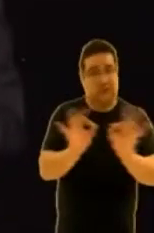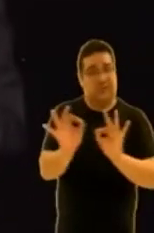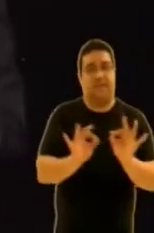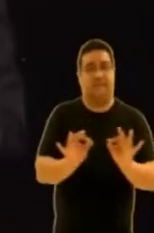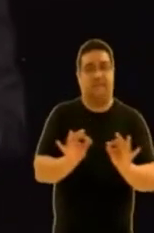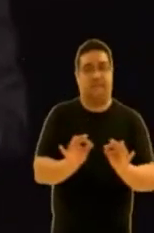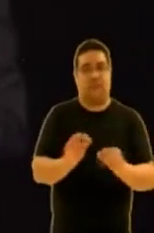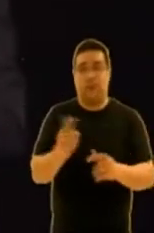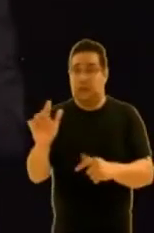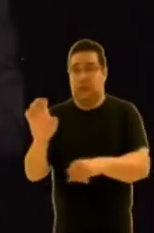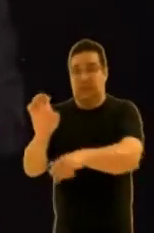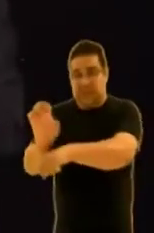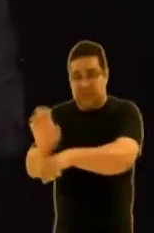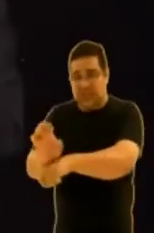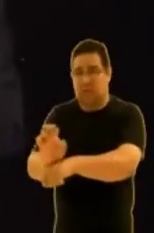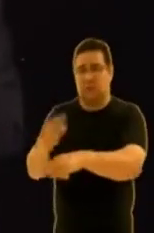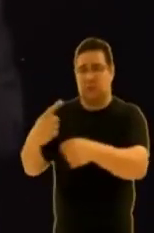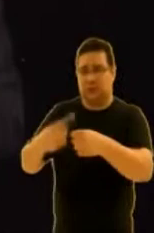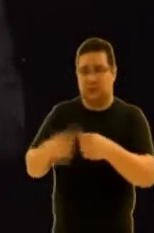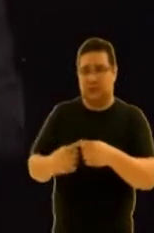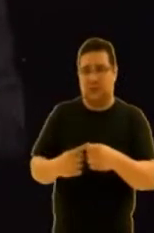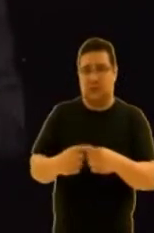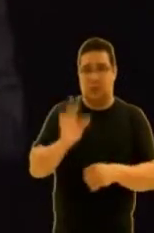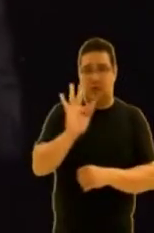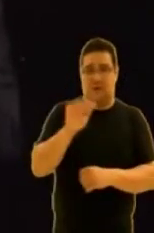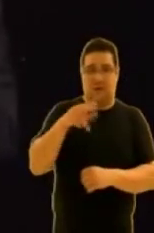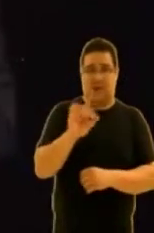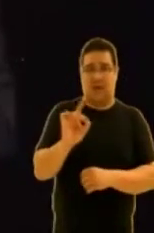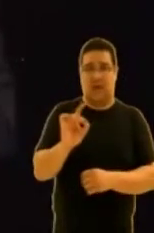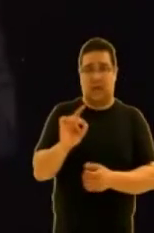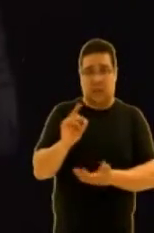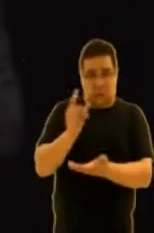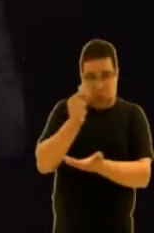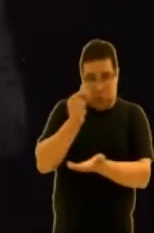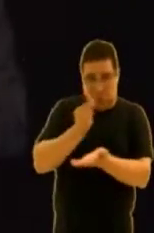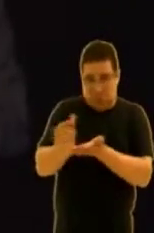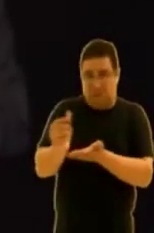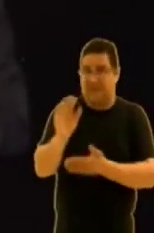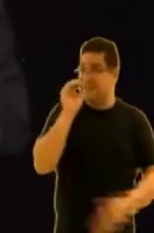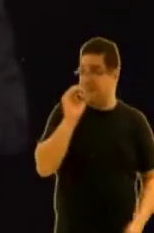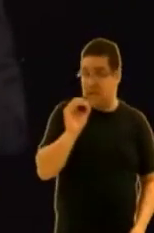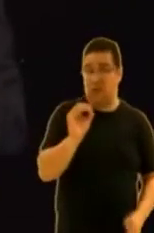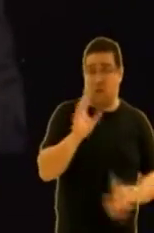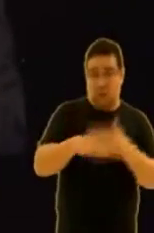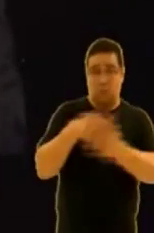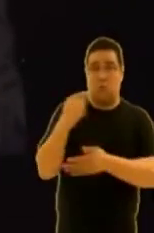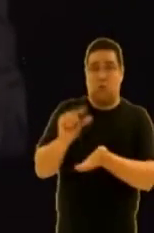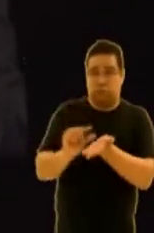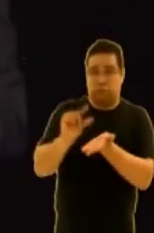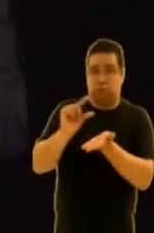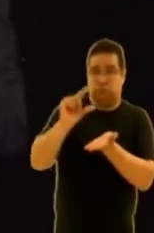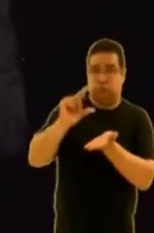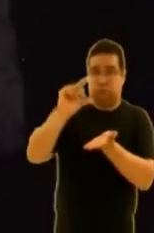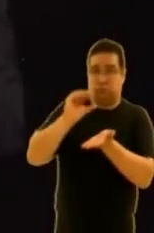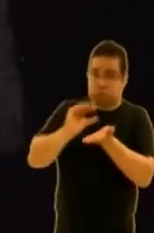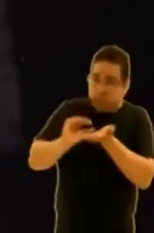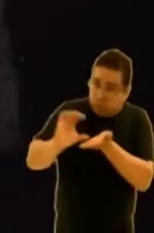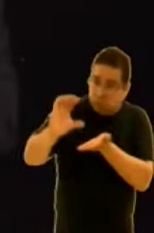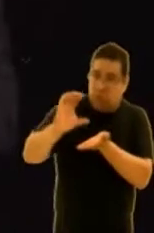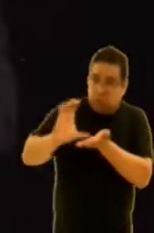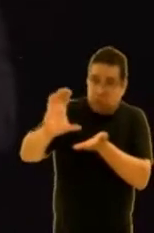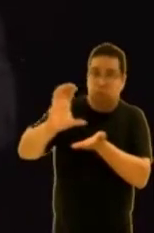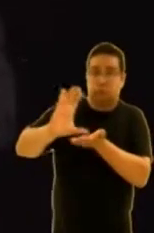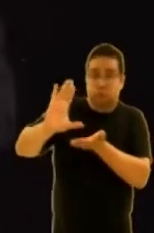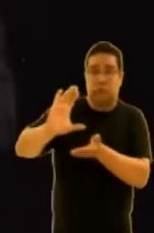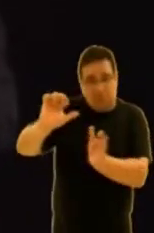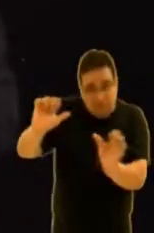e municípios, era zero repasse, e esse repasse foi sendo constituído e foi sendo